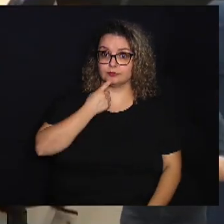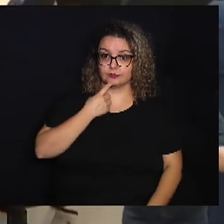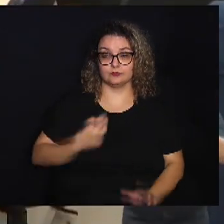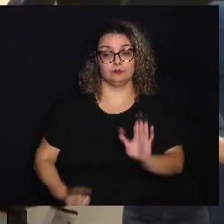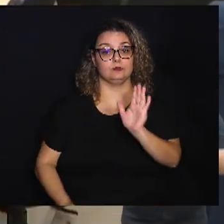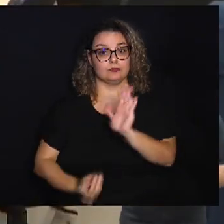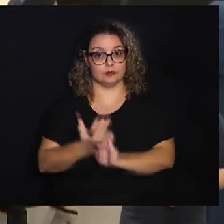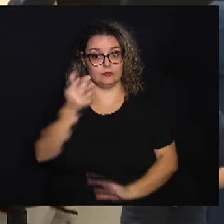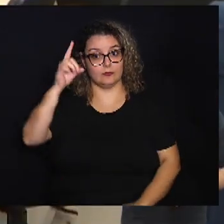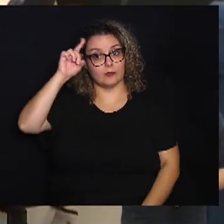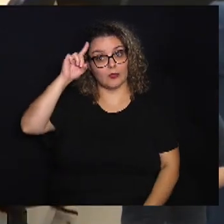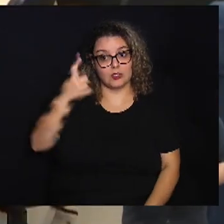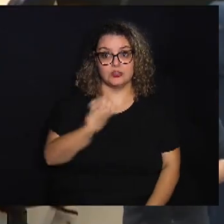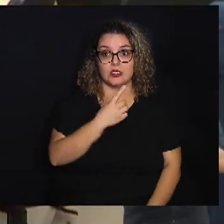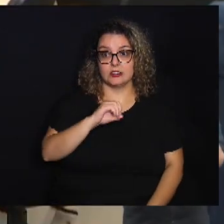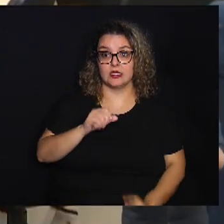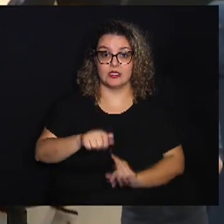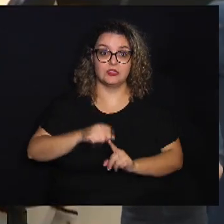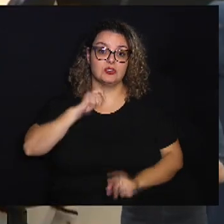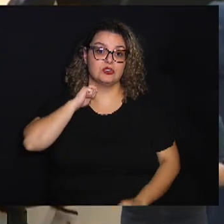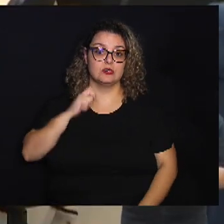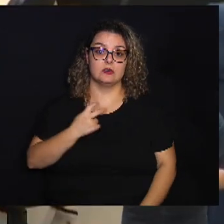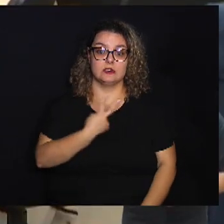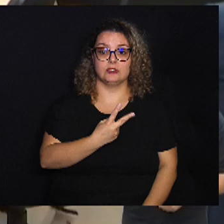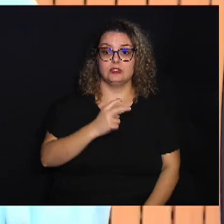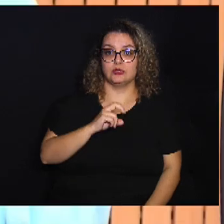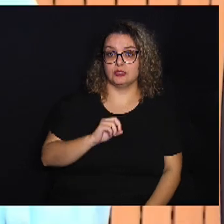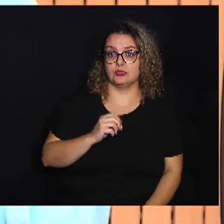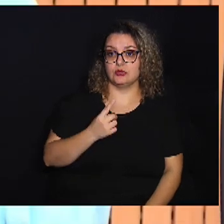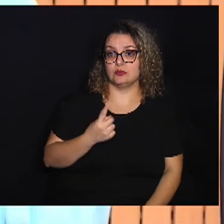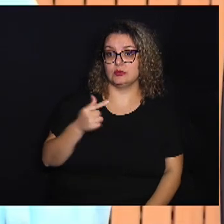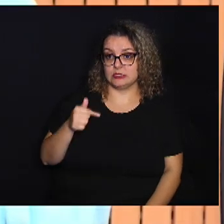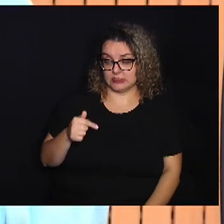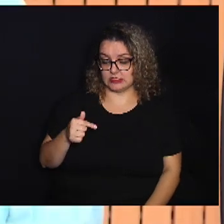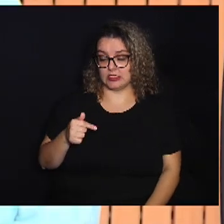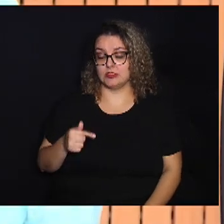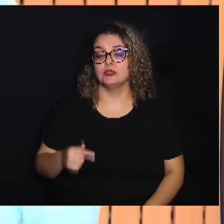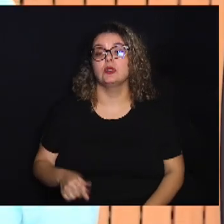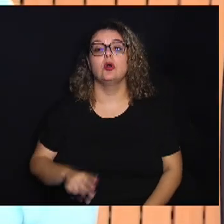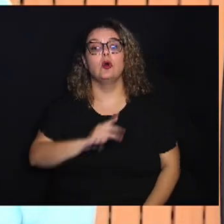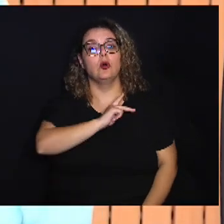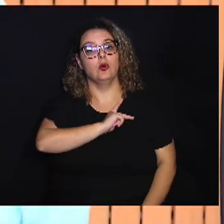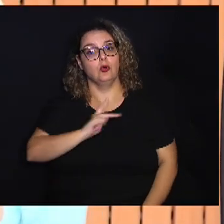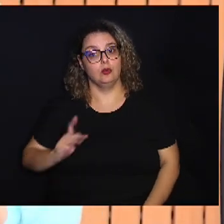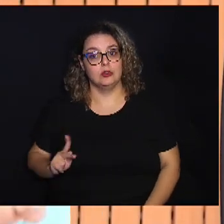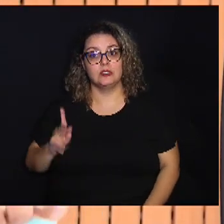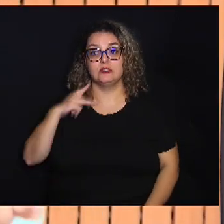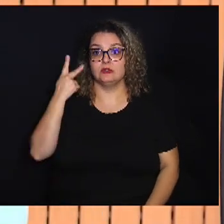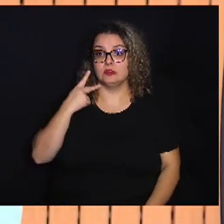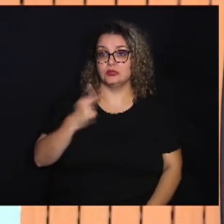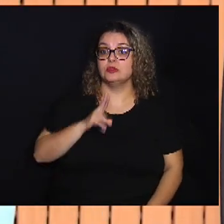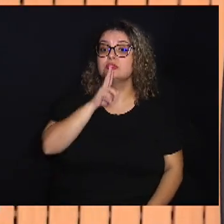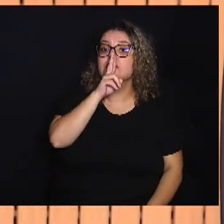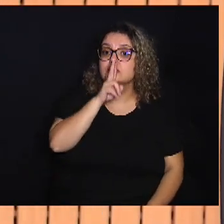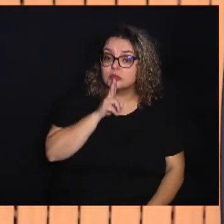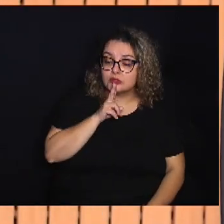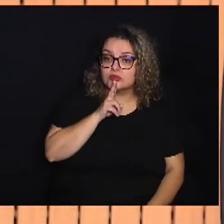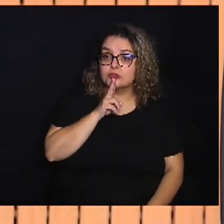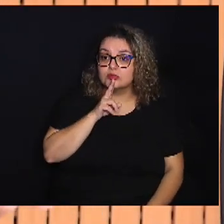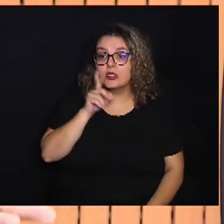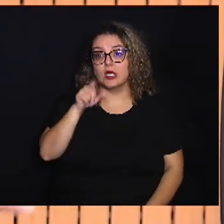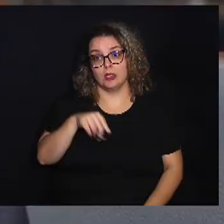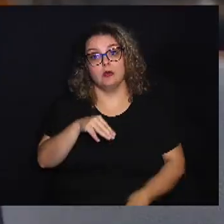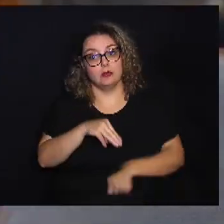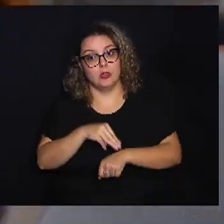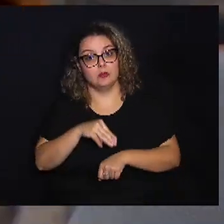criada no dia 10 de abril de 2017. Além do presidente, o vereador Nelson Osseri, são membros